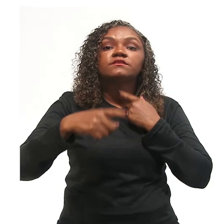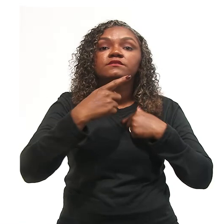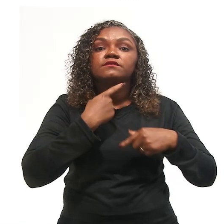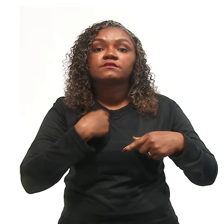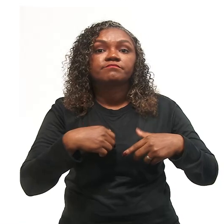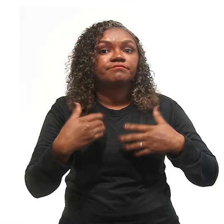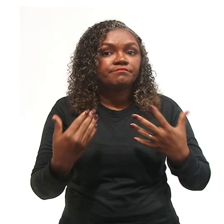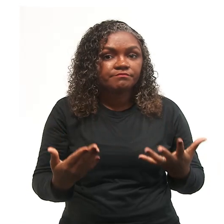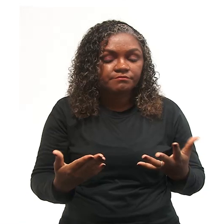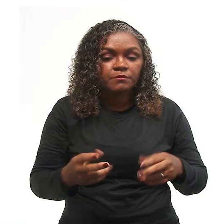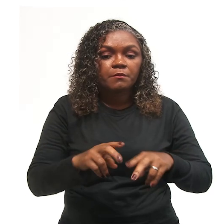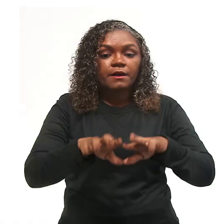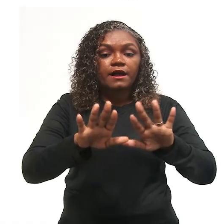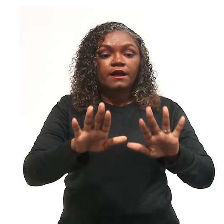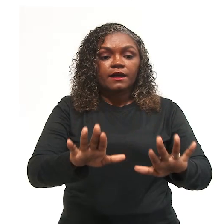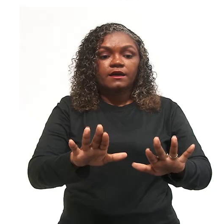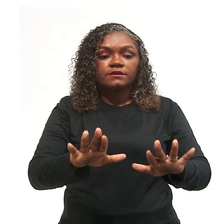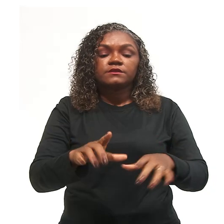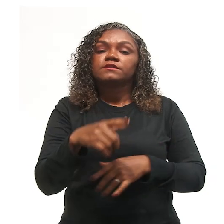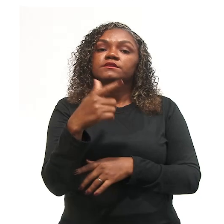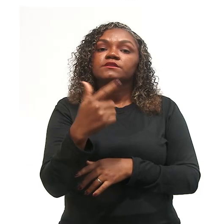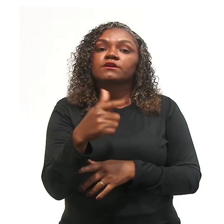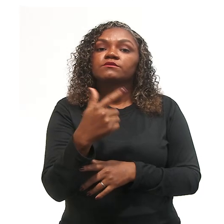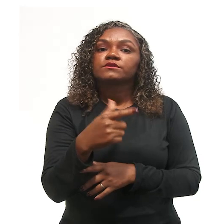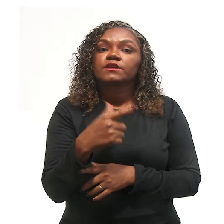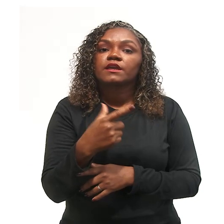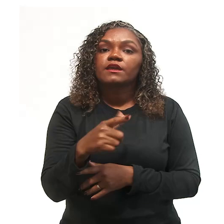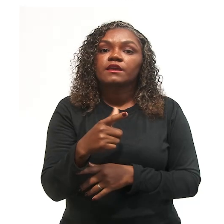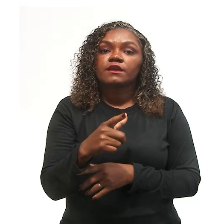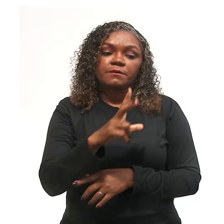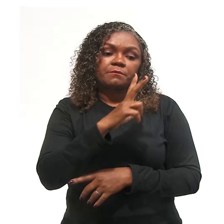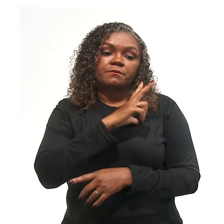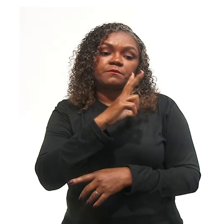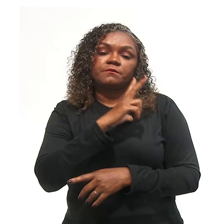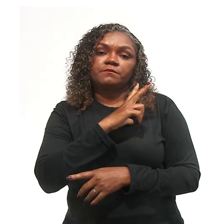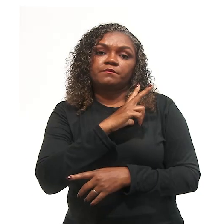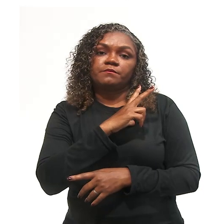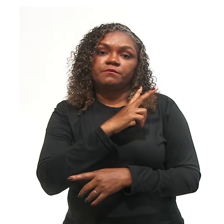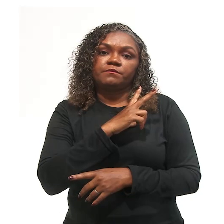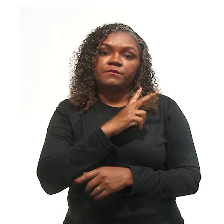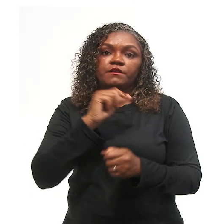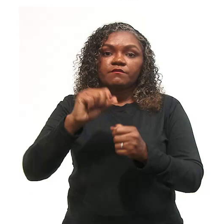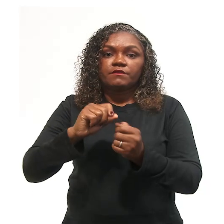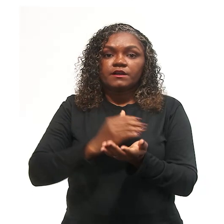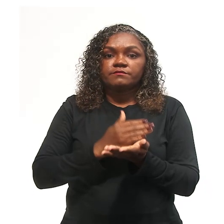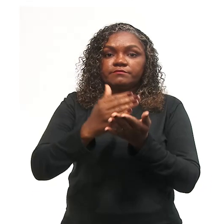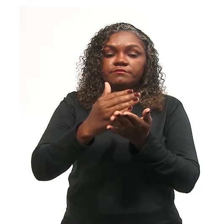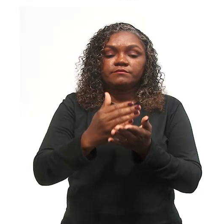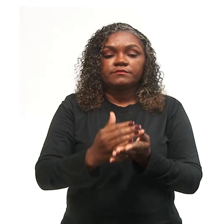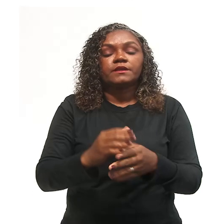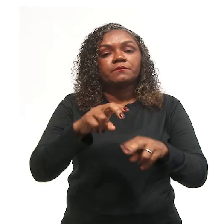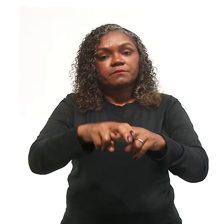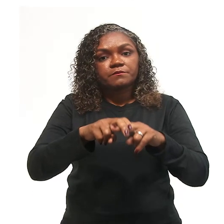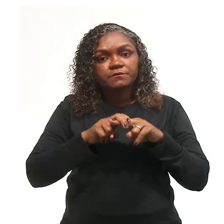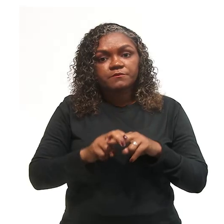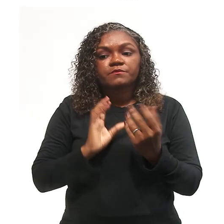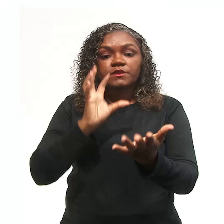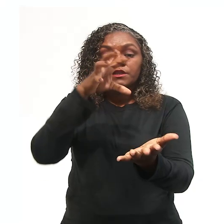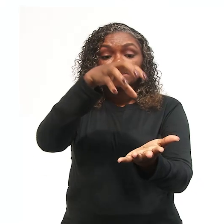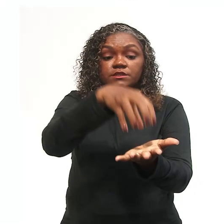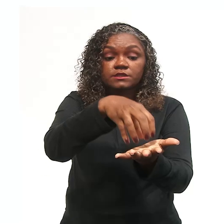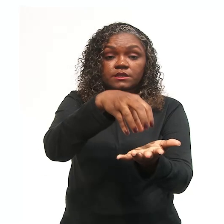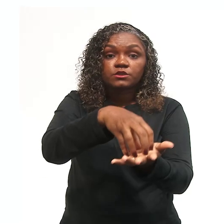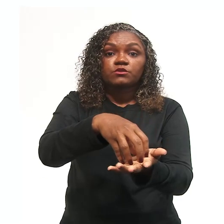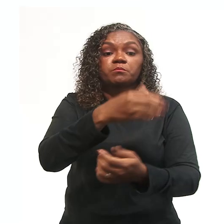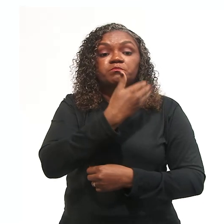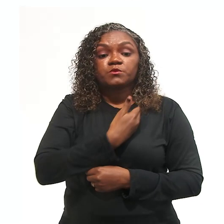pela sociedade, né, mas que não são providos pela iniciativa privada. Então, aqui, o setor público pode